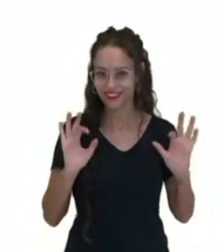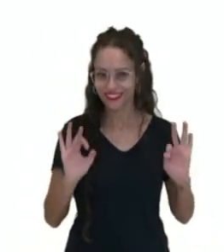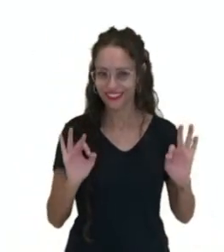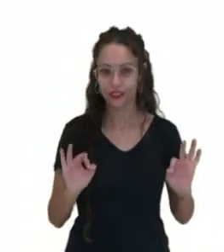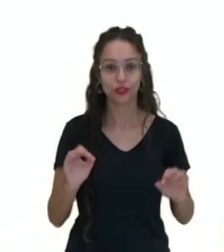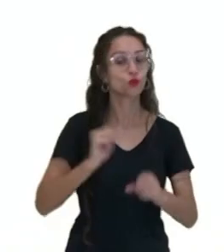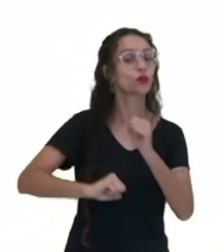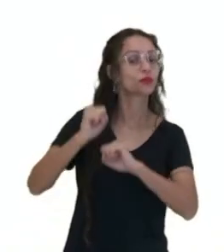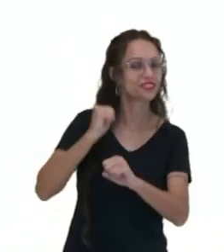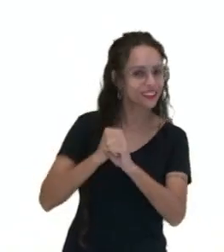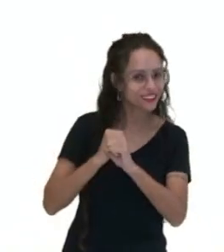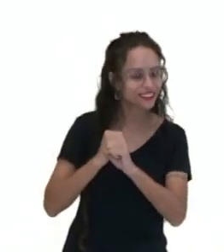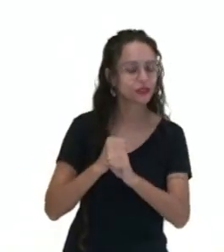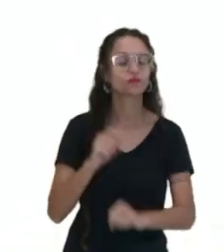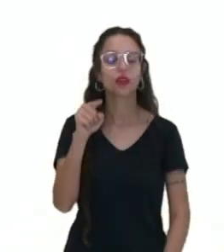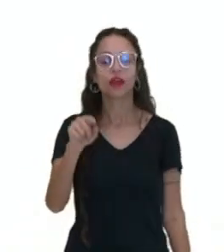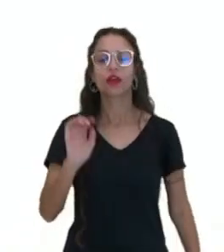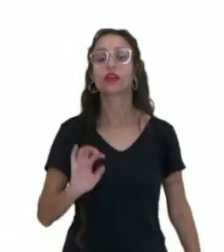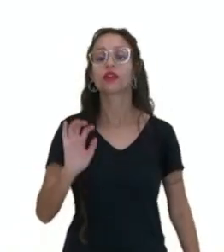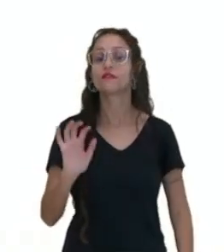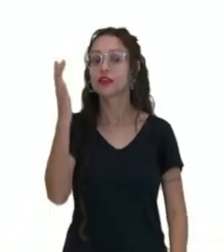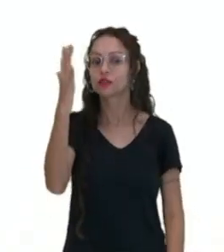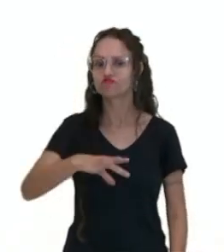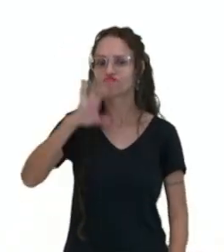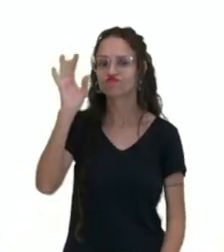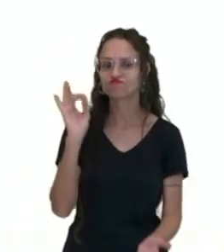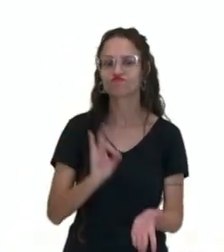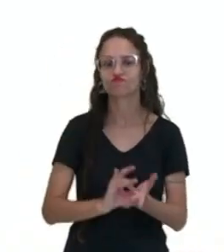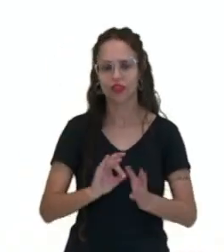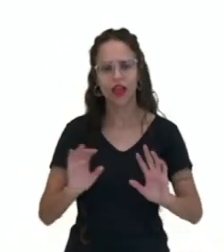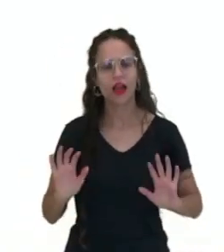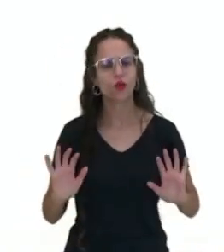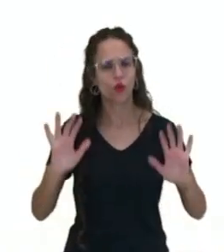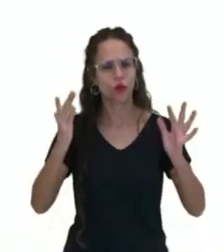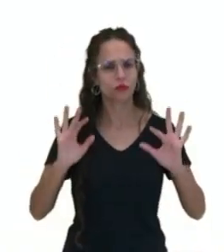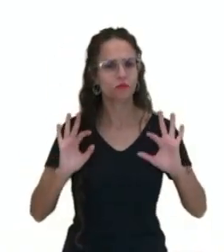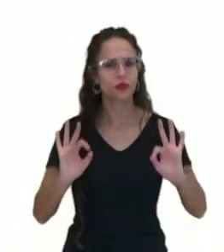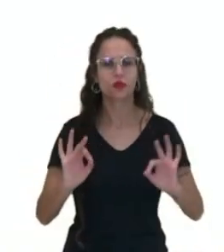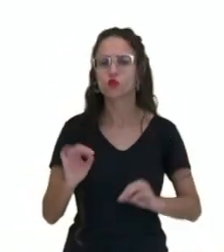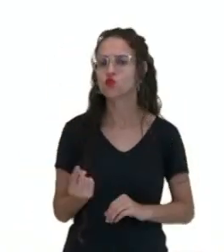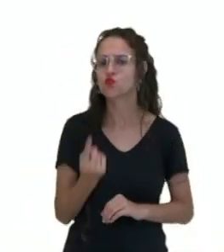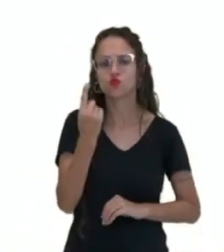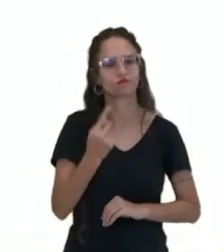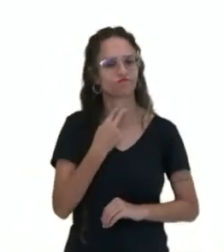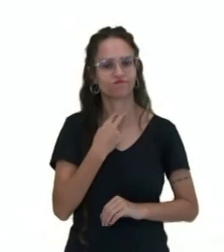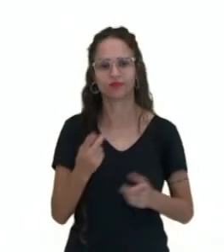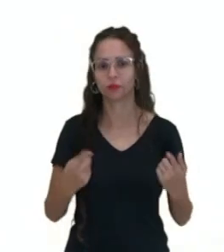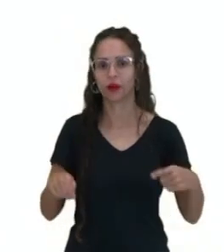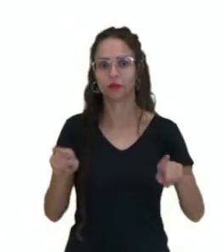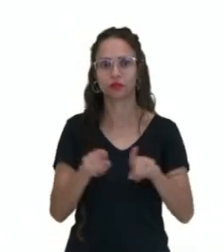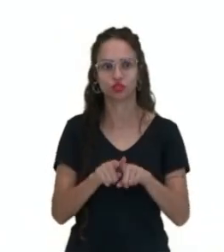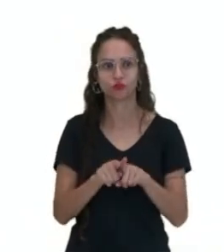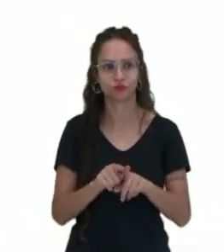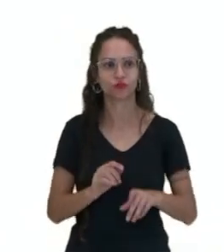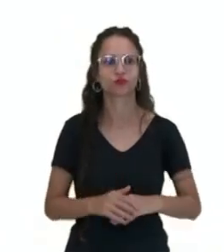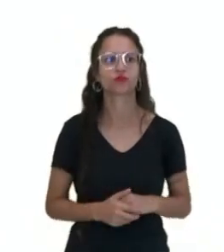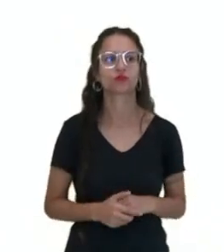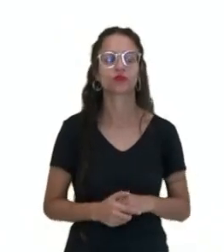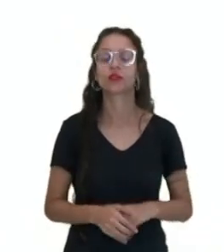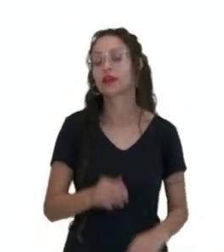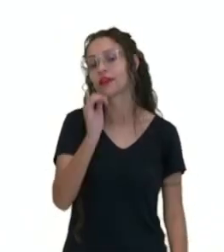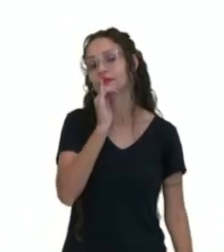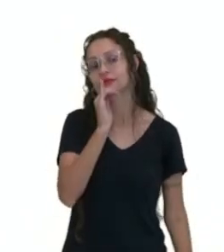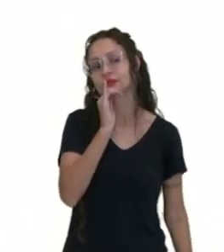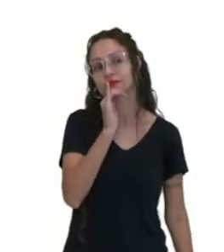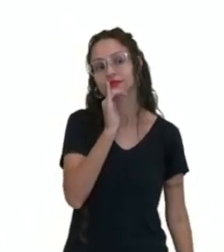O do ano passado. E é o evento de fato. Aquilo que realmente acontece de forma única e irrepetível. Como diria Walter Benjamin. Por